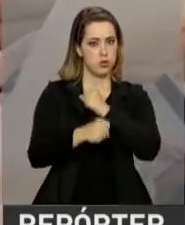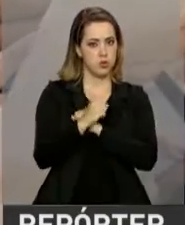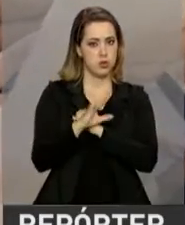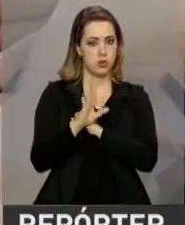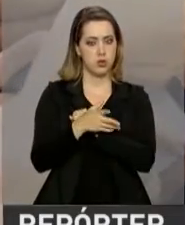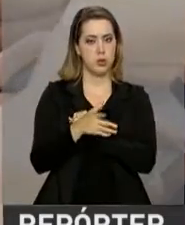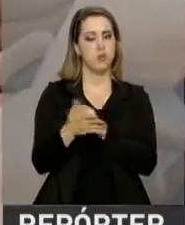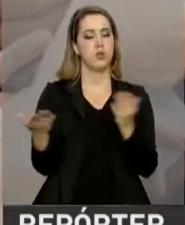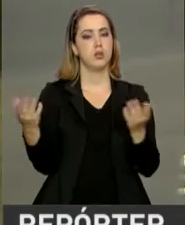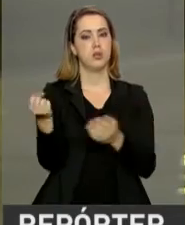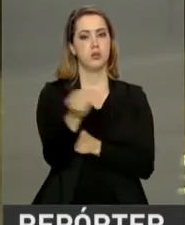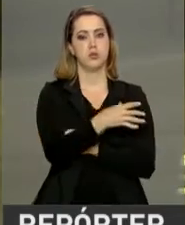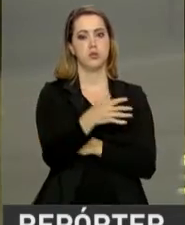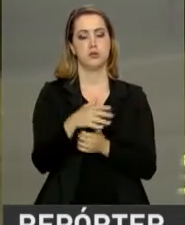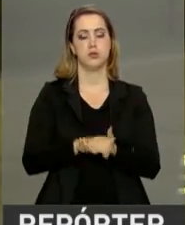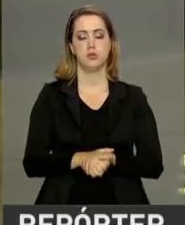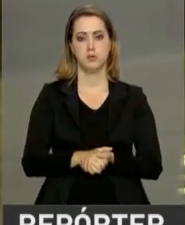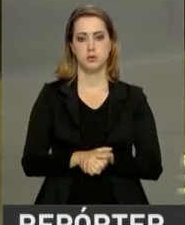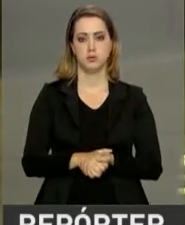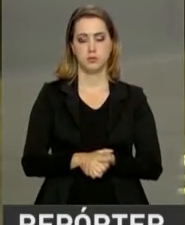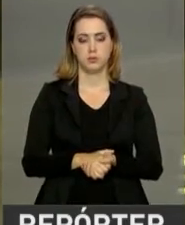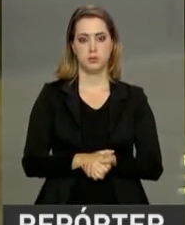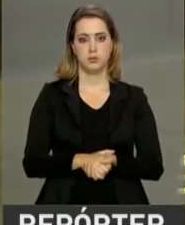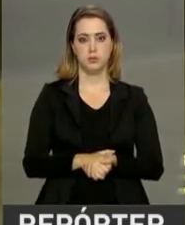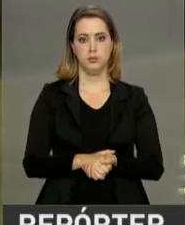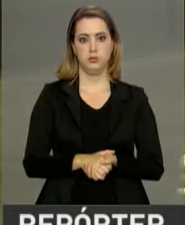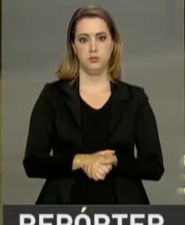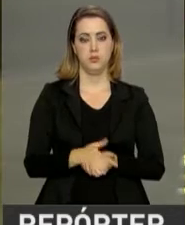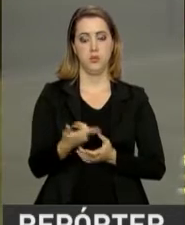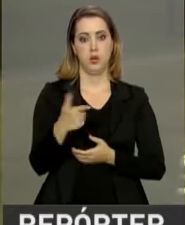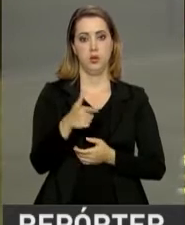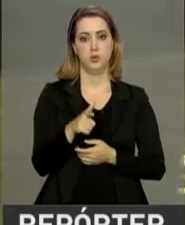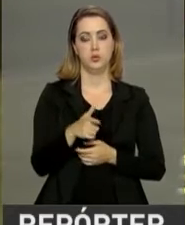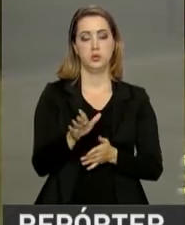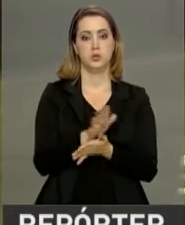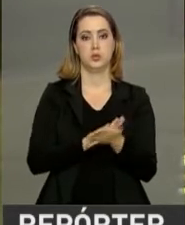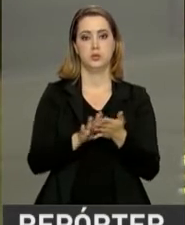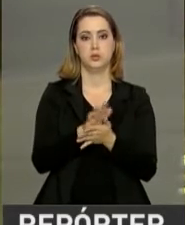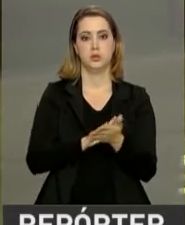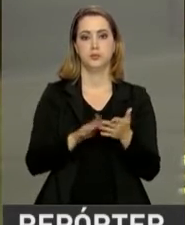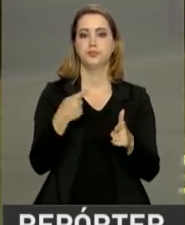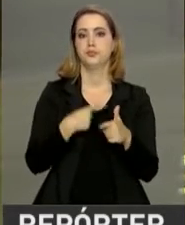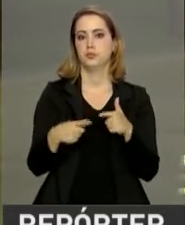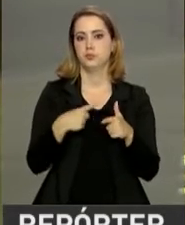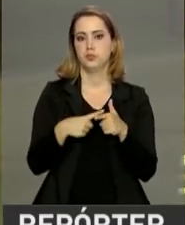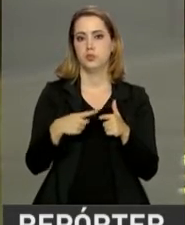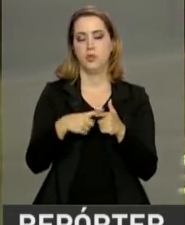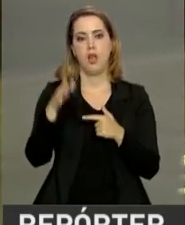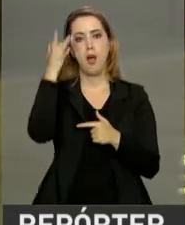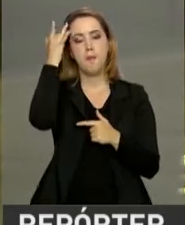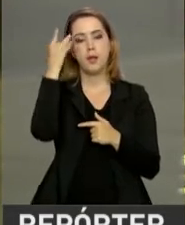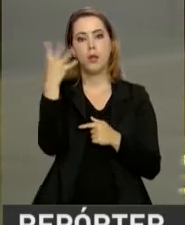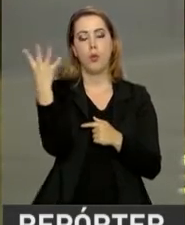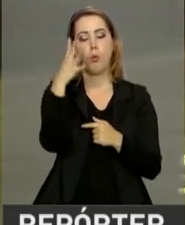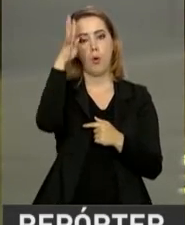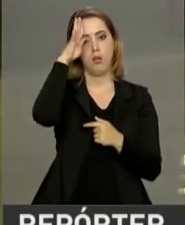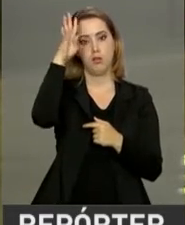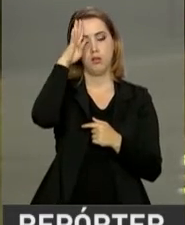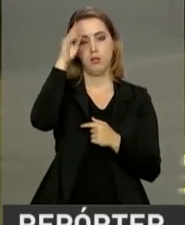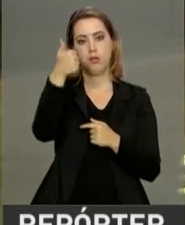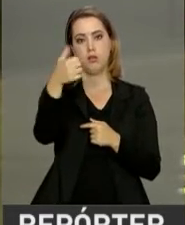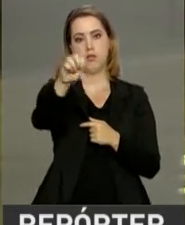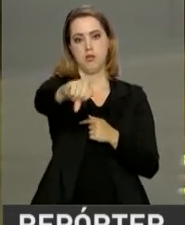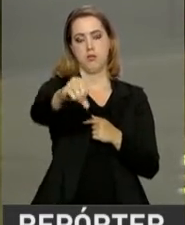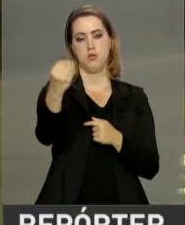com move para não ocorrer este prejuízo a partir de amanhã quarta feira dia 19 de outubro